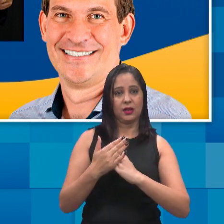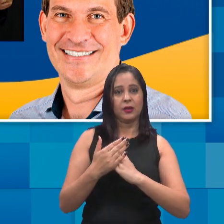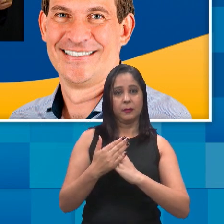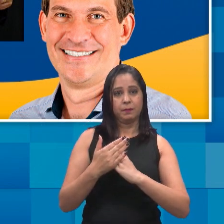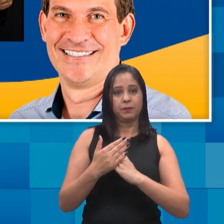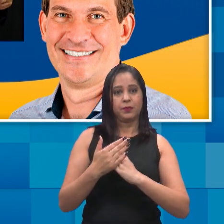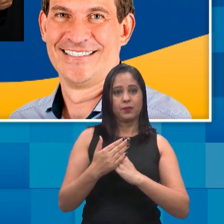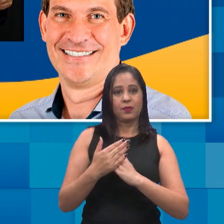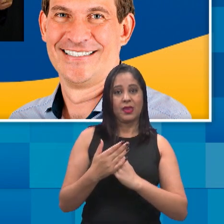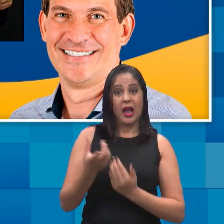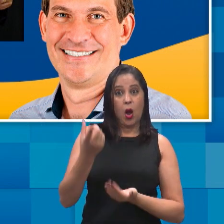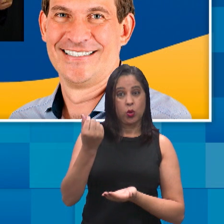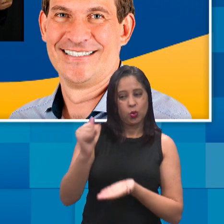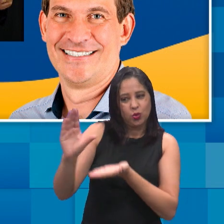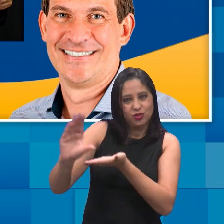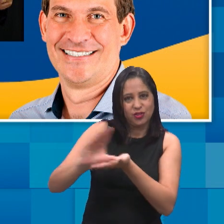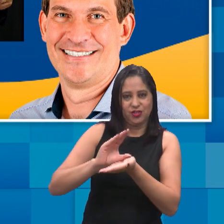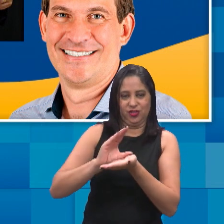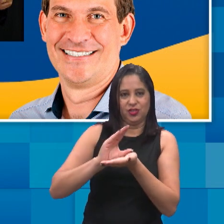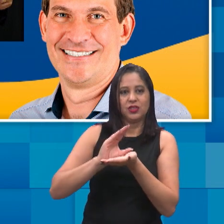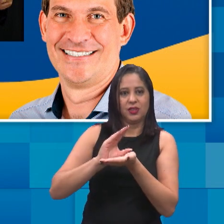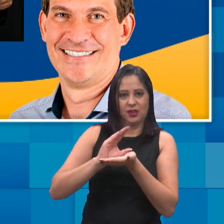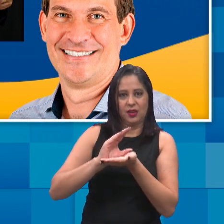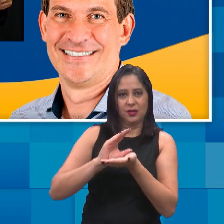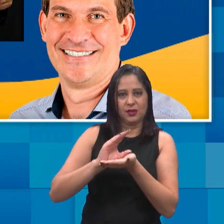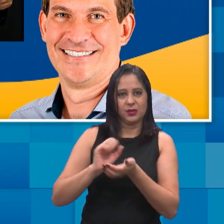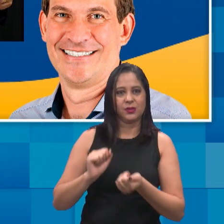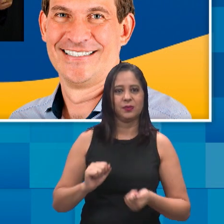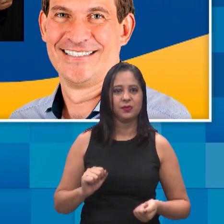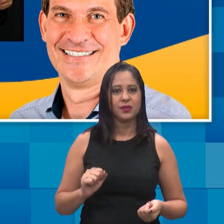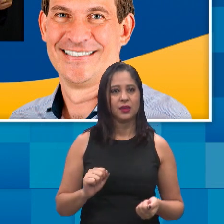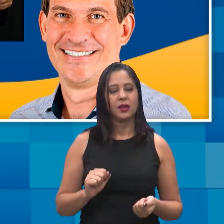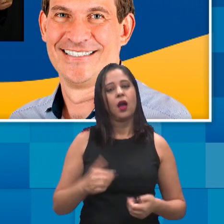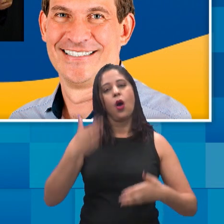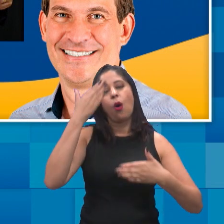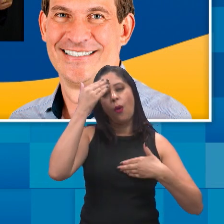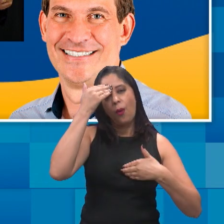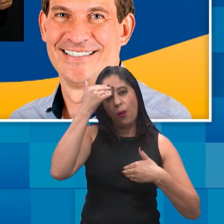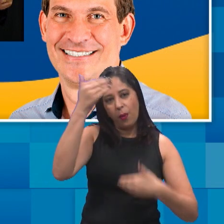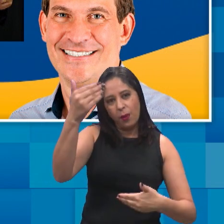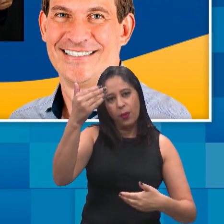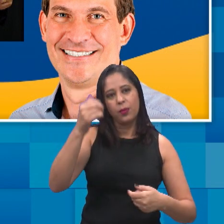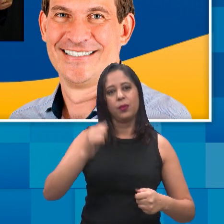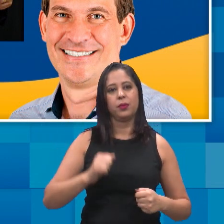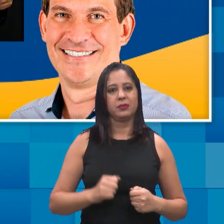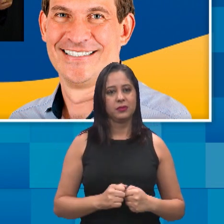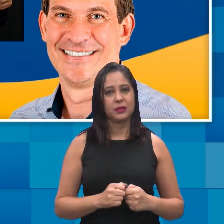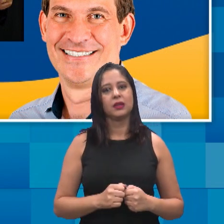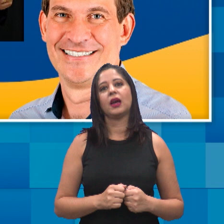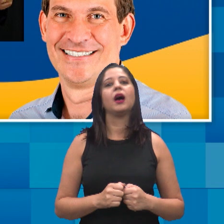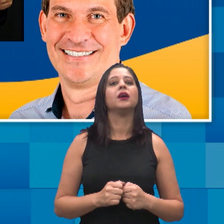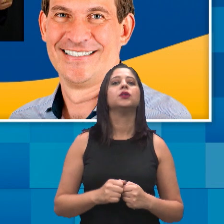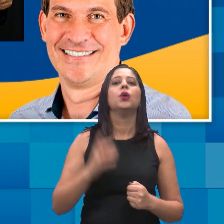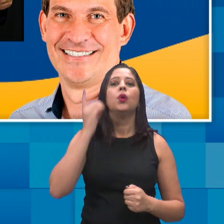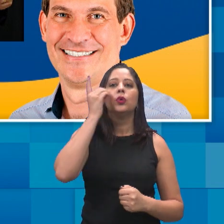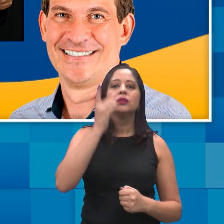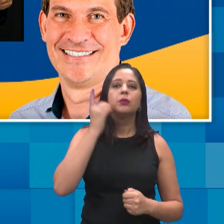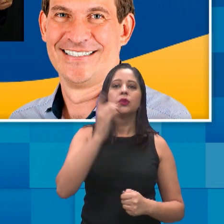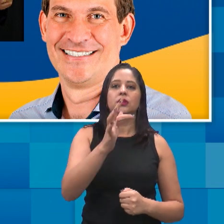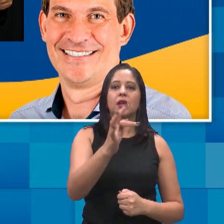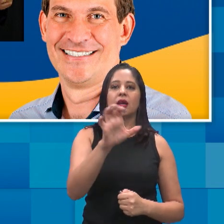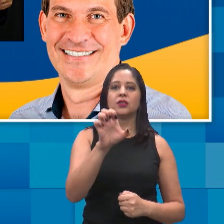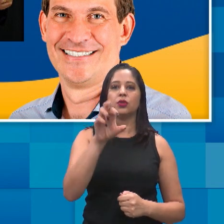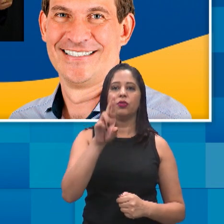com as emendas parlamentares. Então, agradeço, né, ao Fernando Marangoni, ao